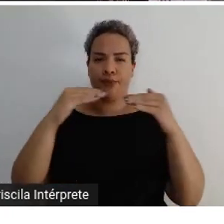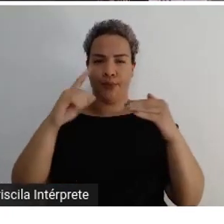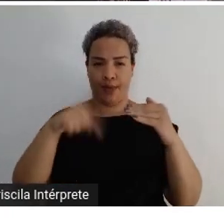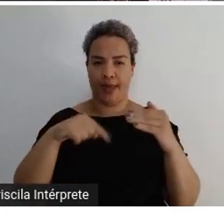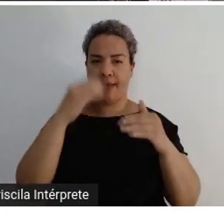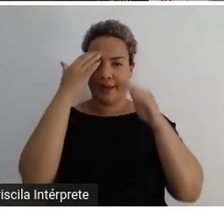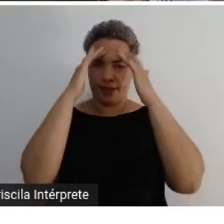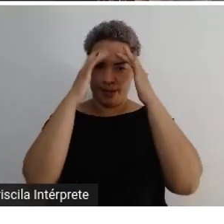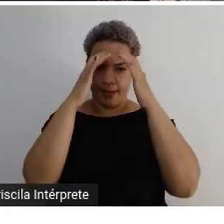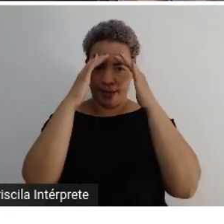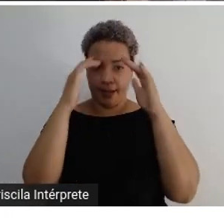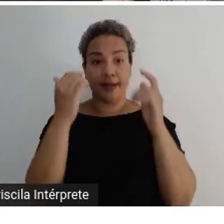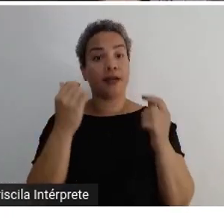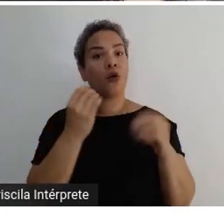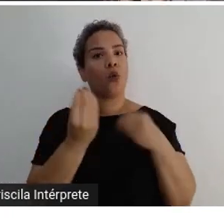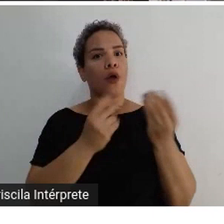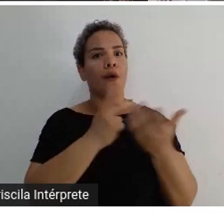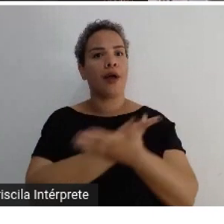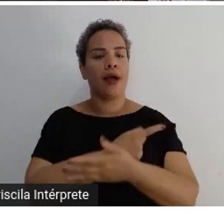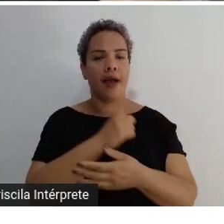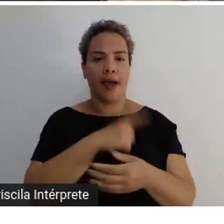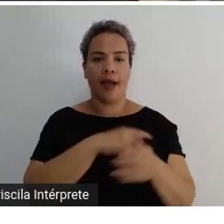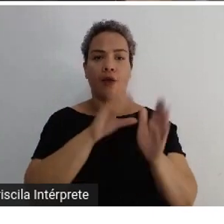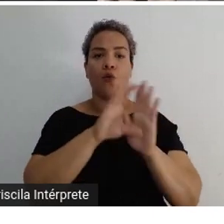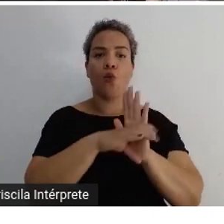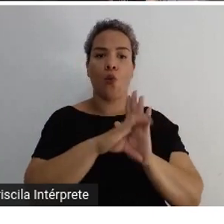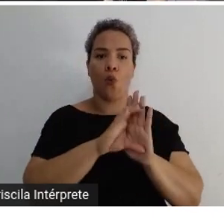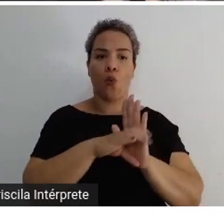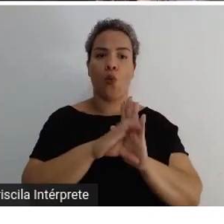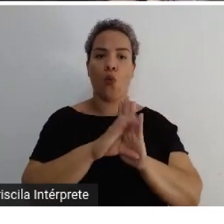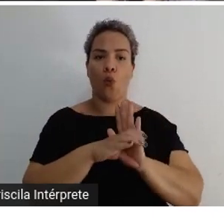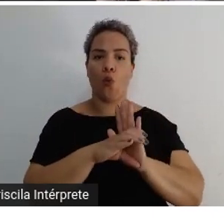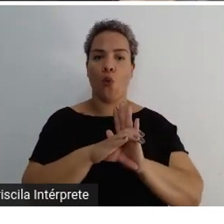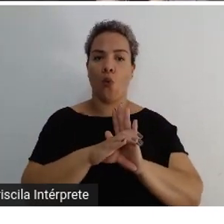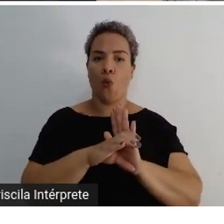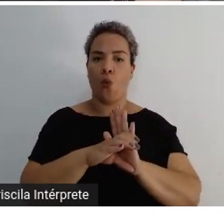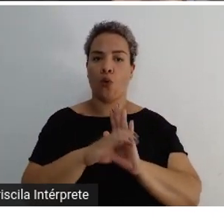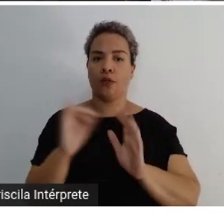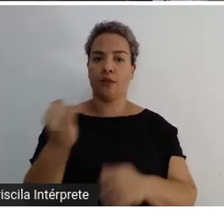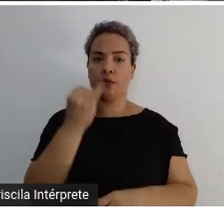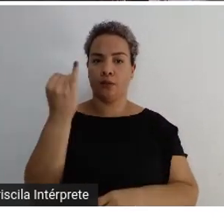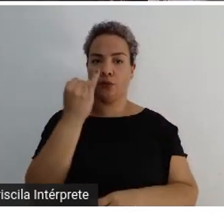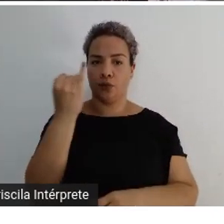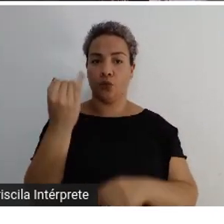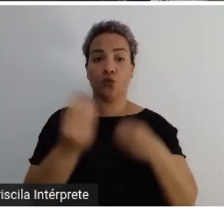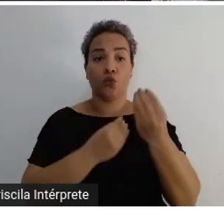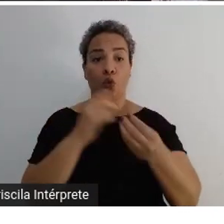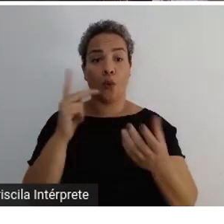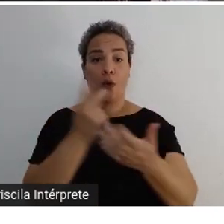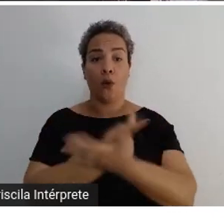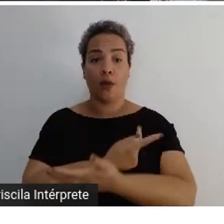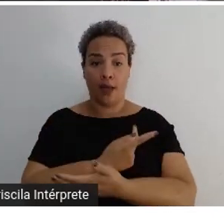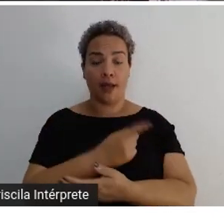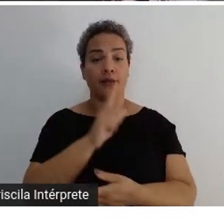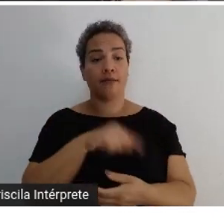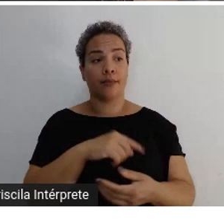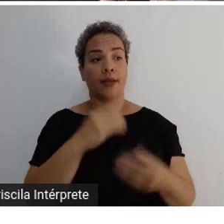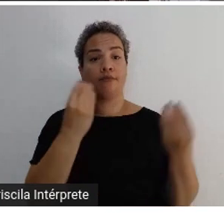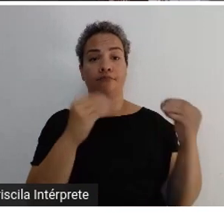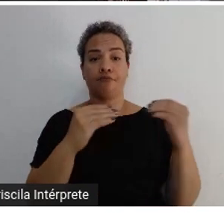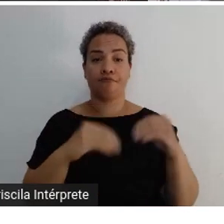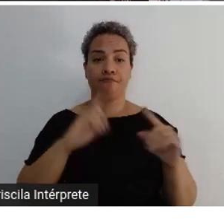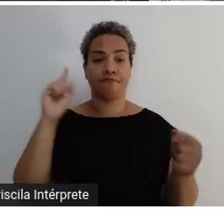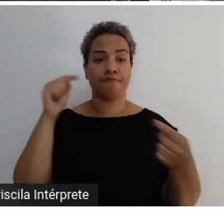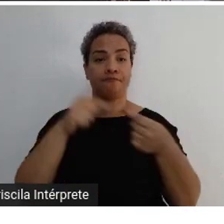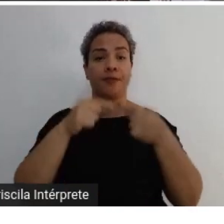página. Então, o conceito importante: como acontece o processo de classificação das intenções,